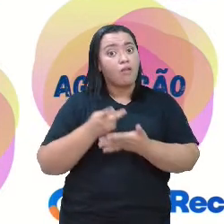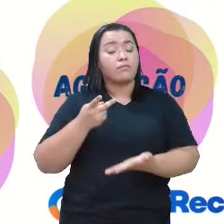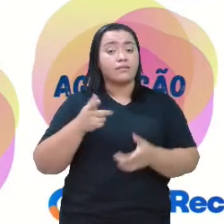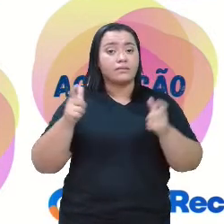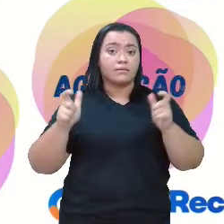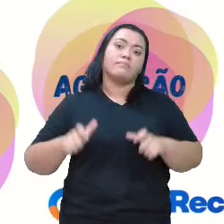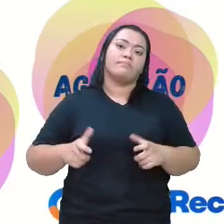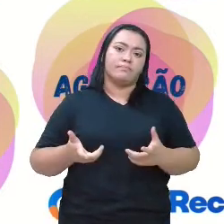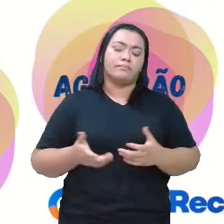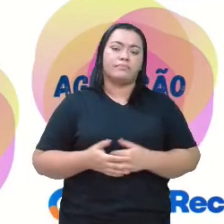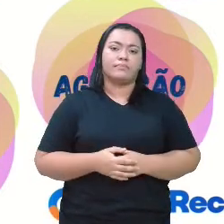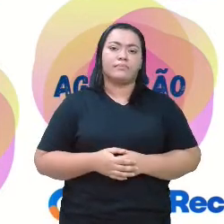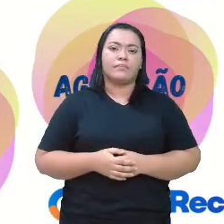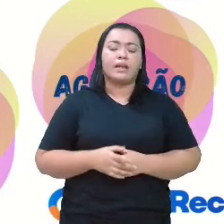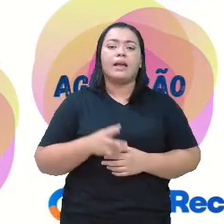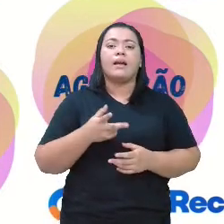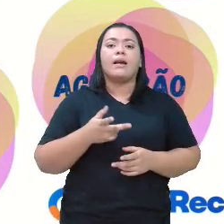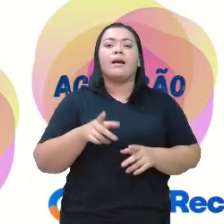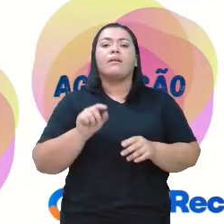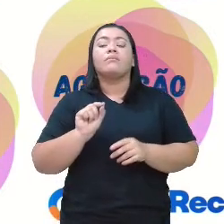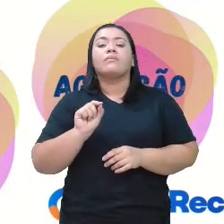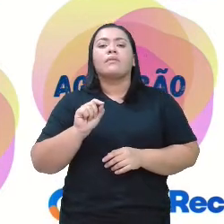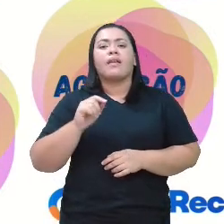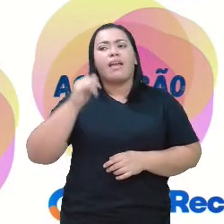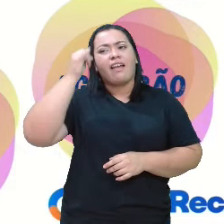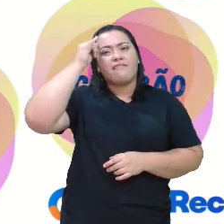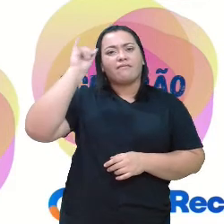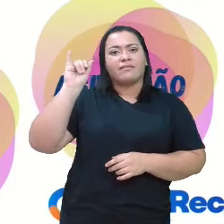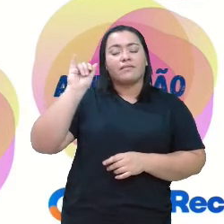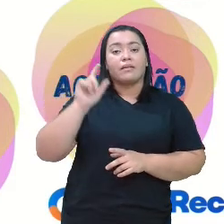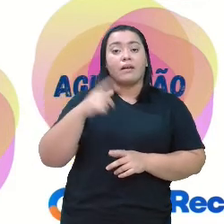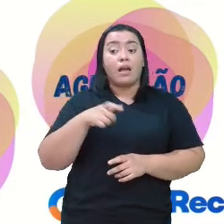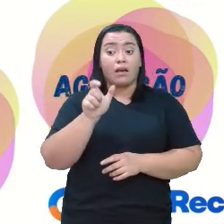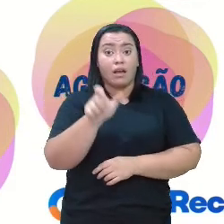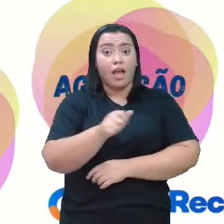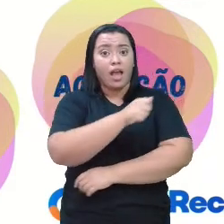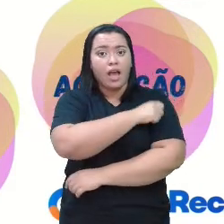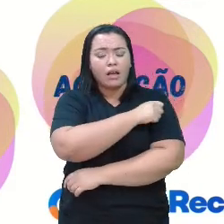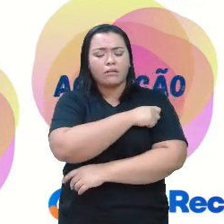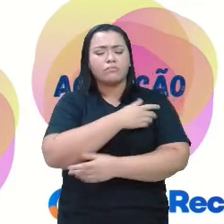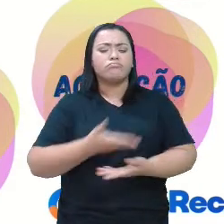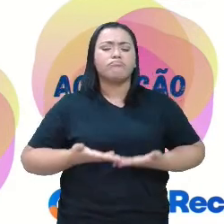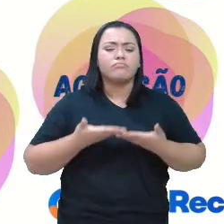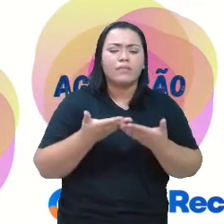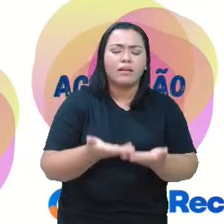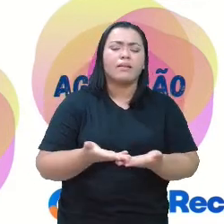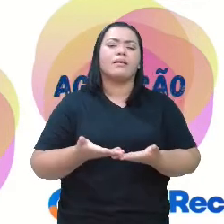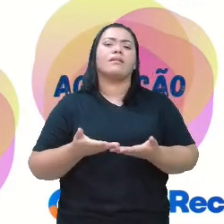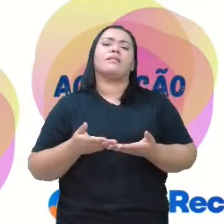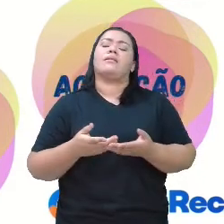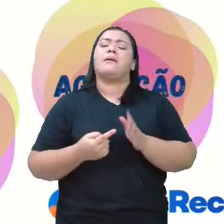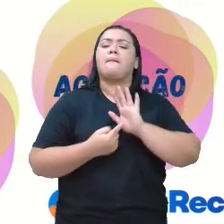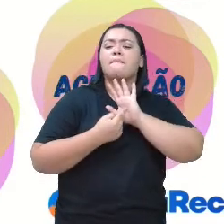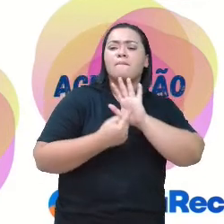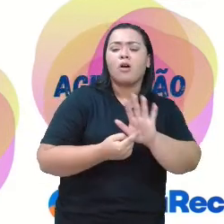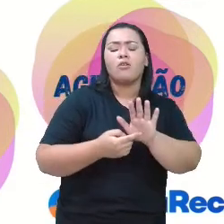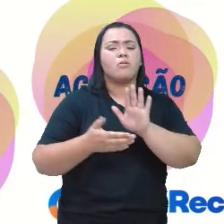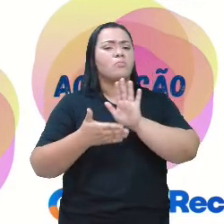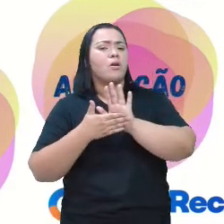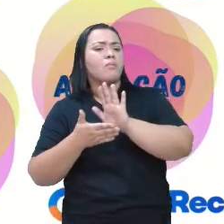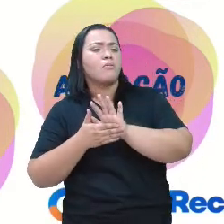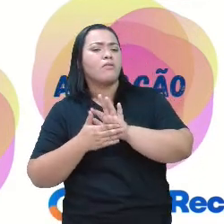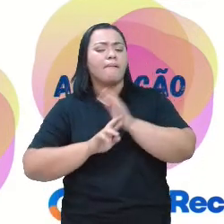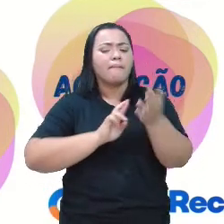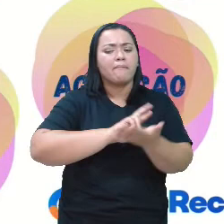E há um evitamento. Sabe aquele estudante que por mais que você traga recursos, por mais que você proponha, há